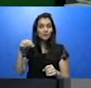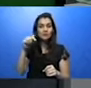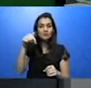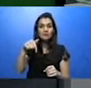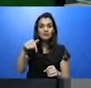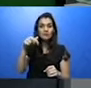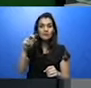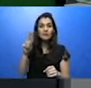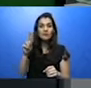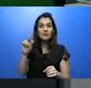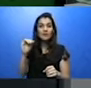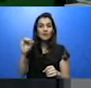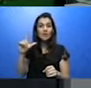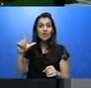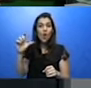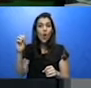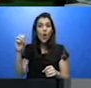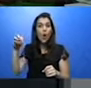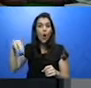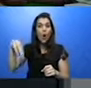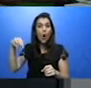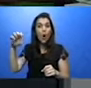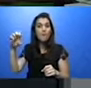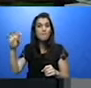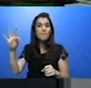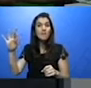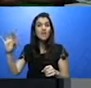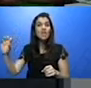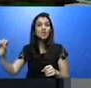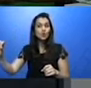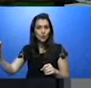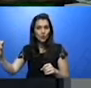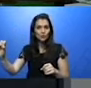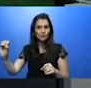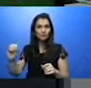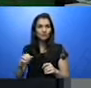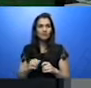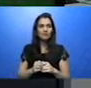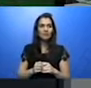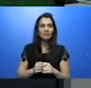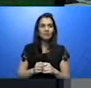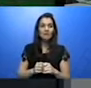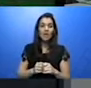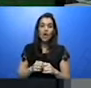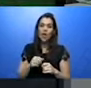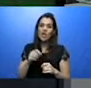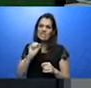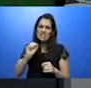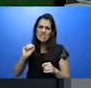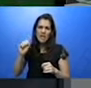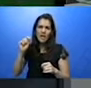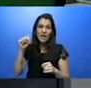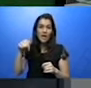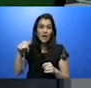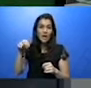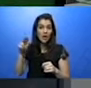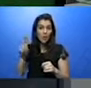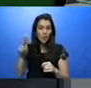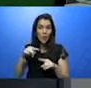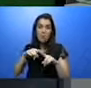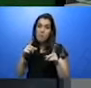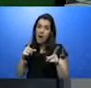km, tá? Apesar de que quilômetro se escreve com QU, tá vendo? A abreviatura é km,